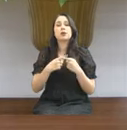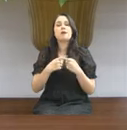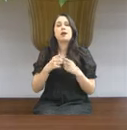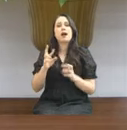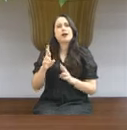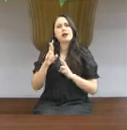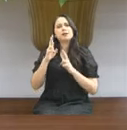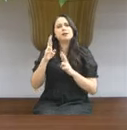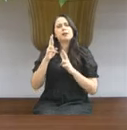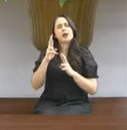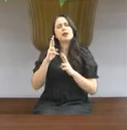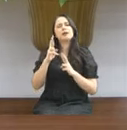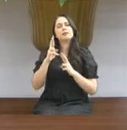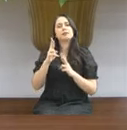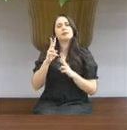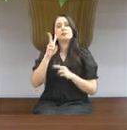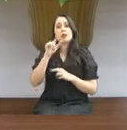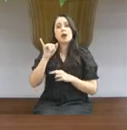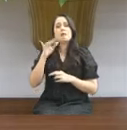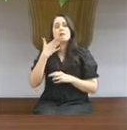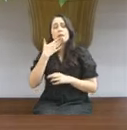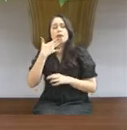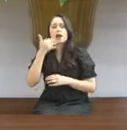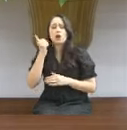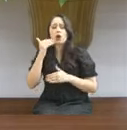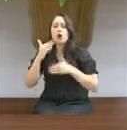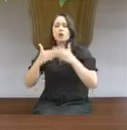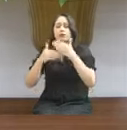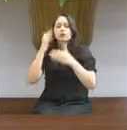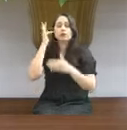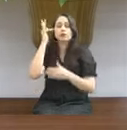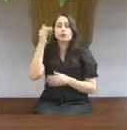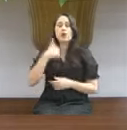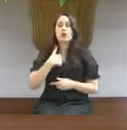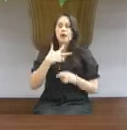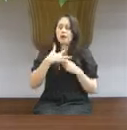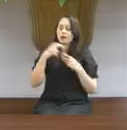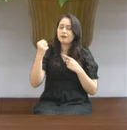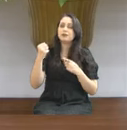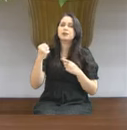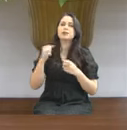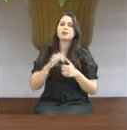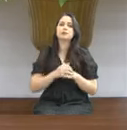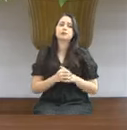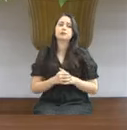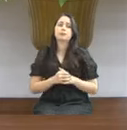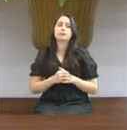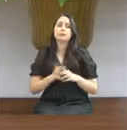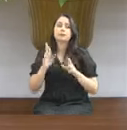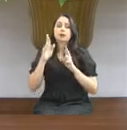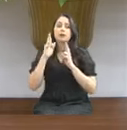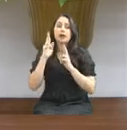expectativa. Vai melhorar, eu vou vencer. A esperança, diz um grande